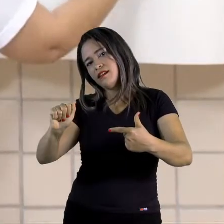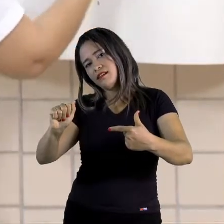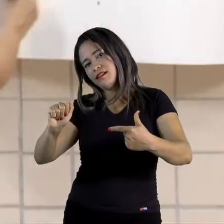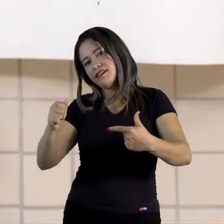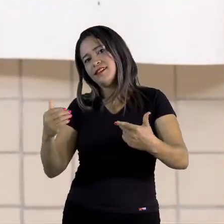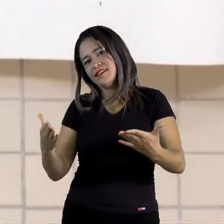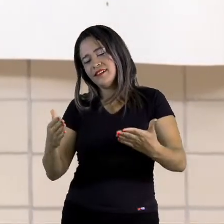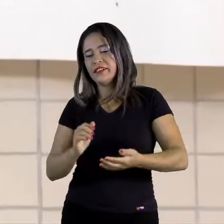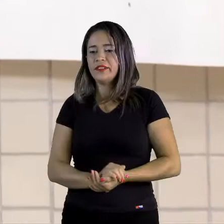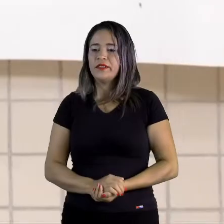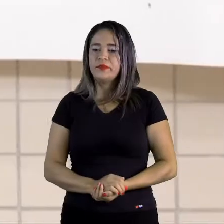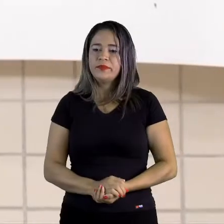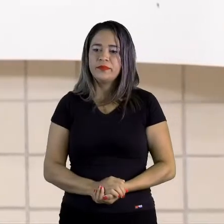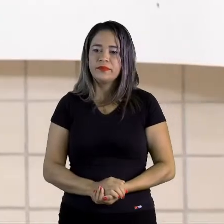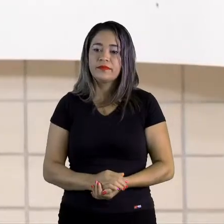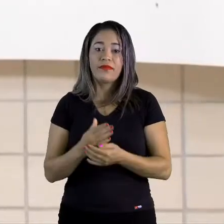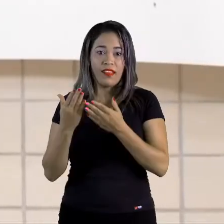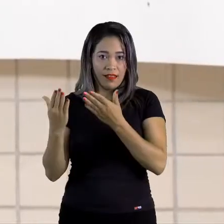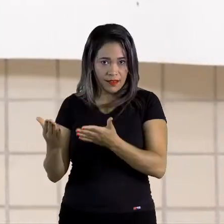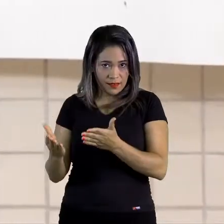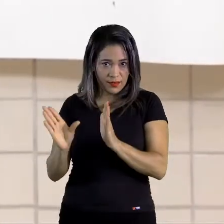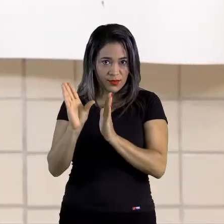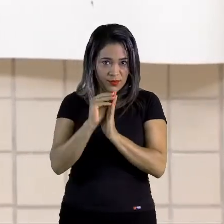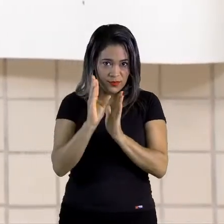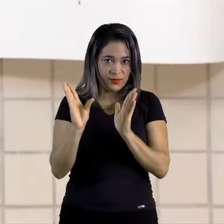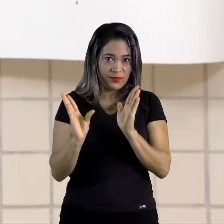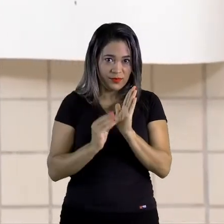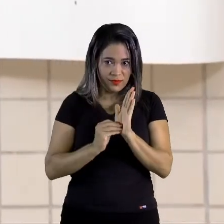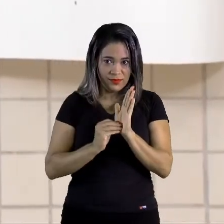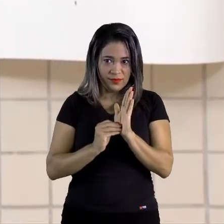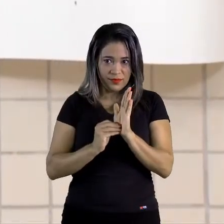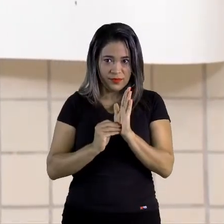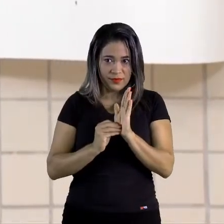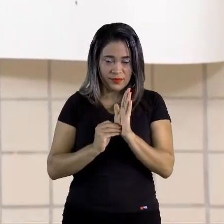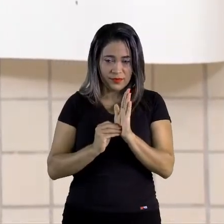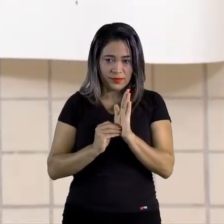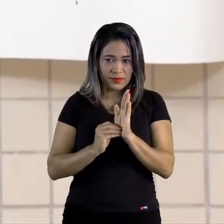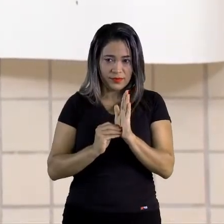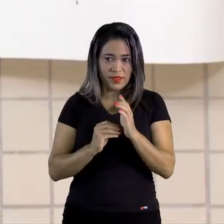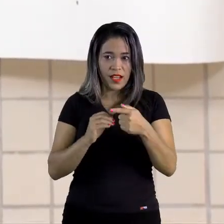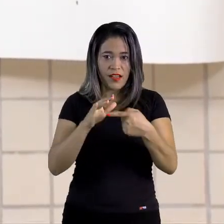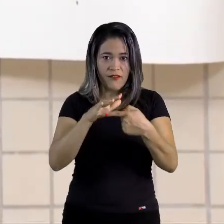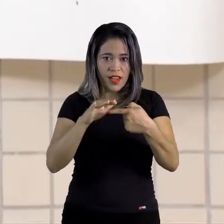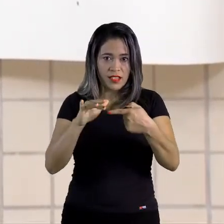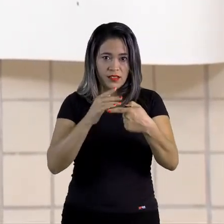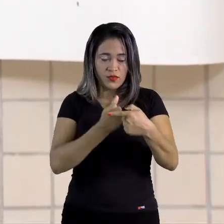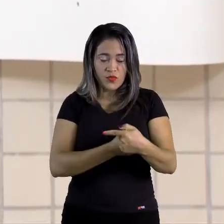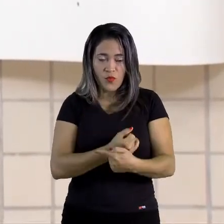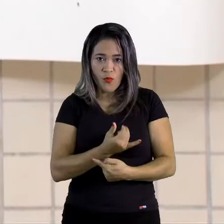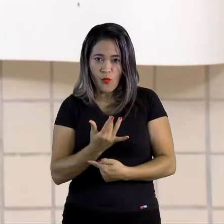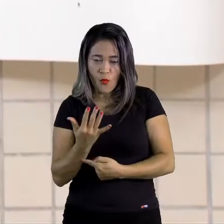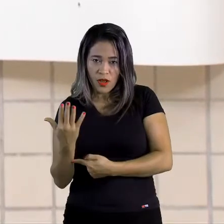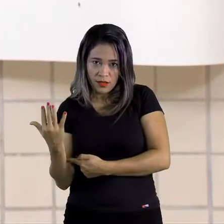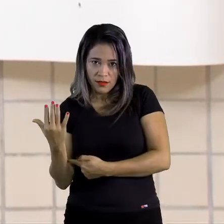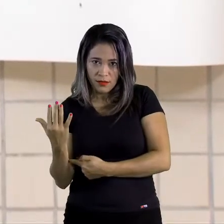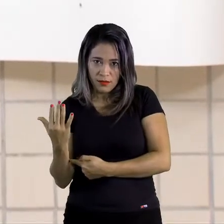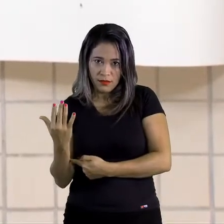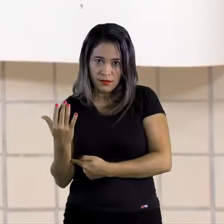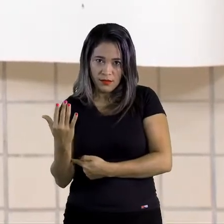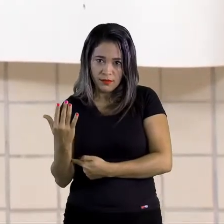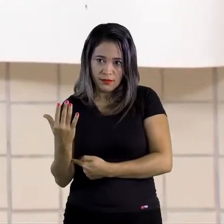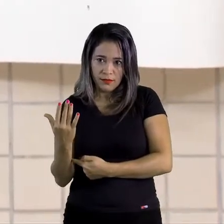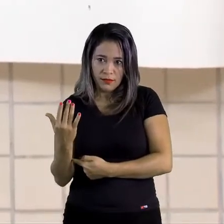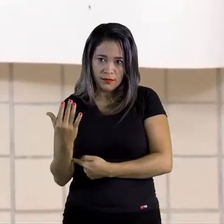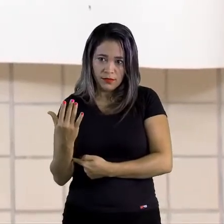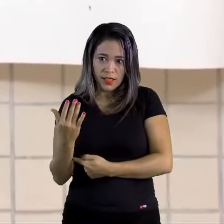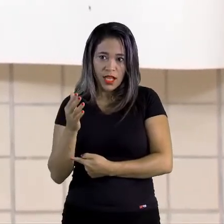laranjas. Esse conteúdo, turminha, é fração de quantidades que a gente utilizou, eu retomando a